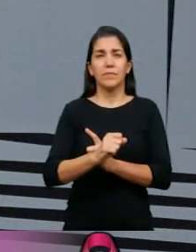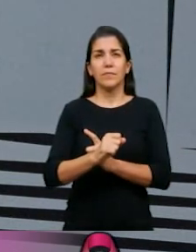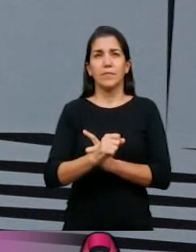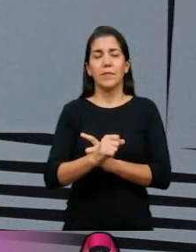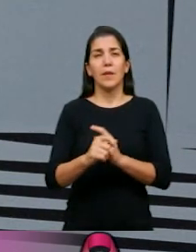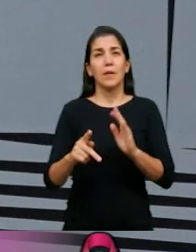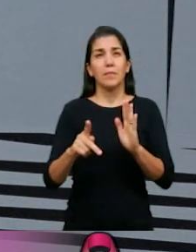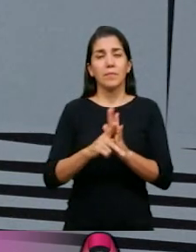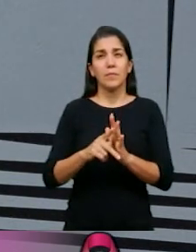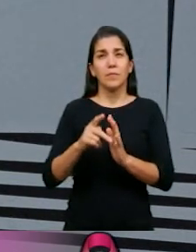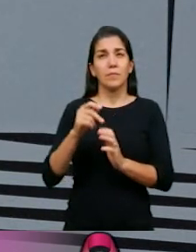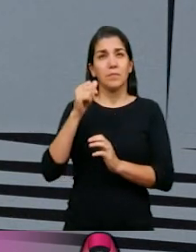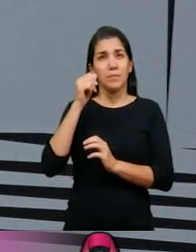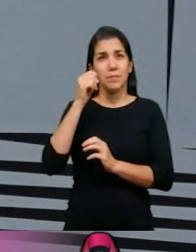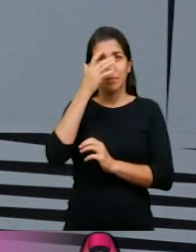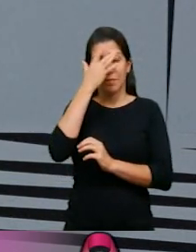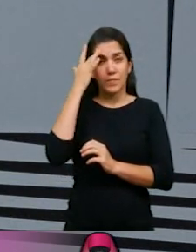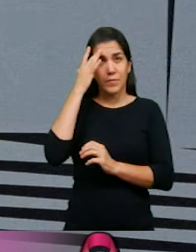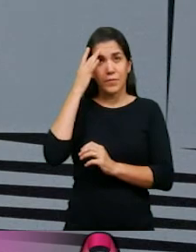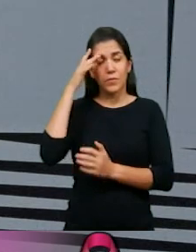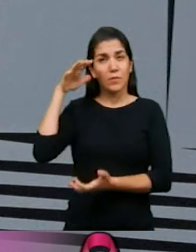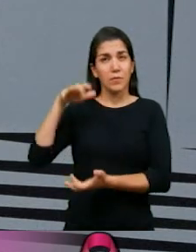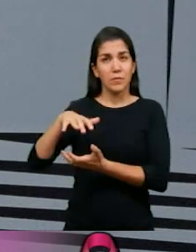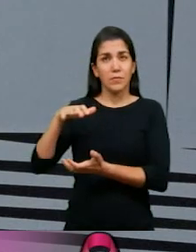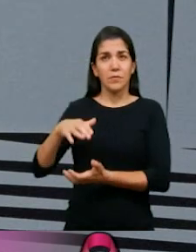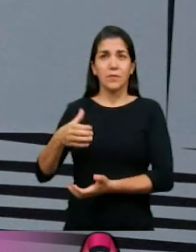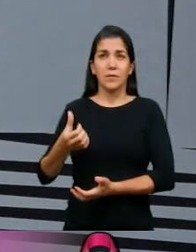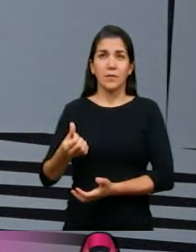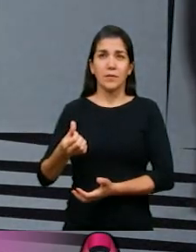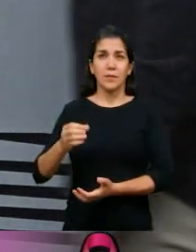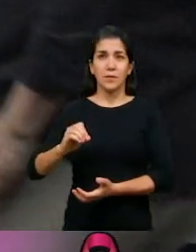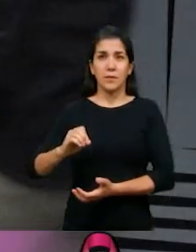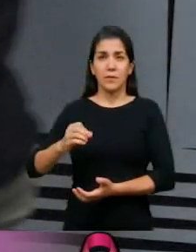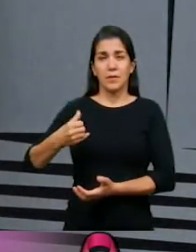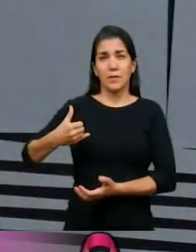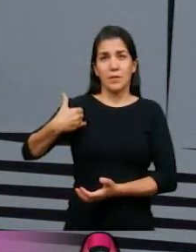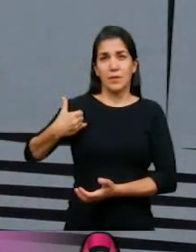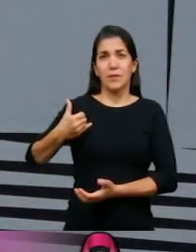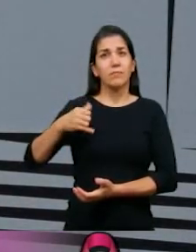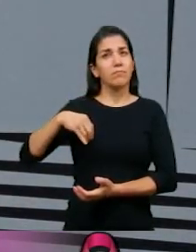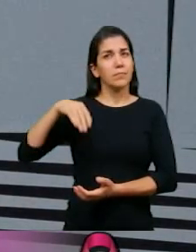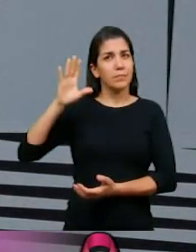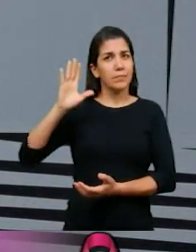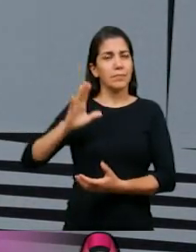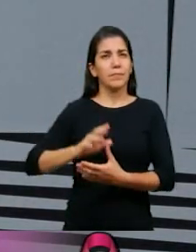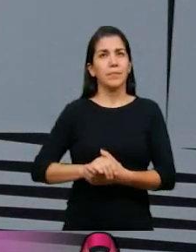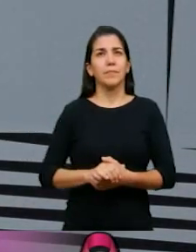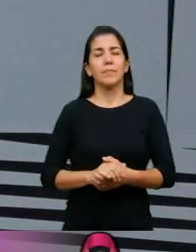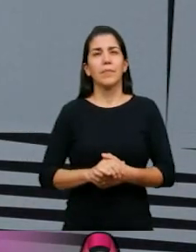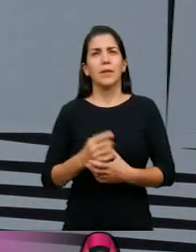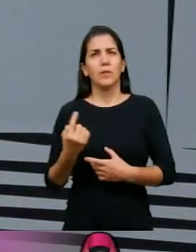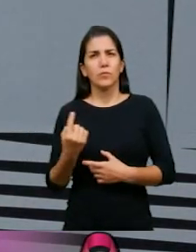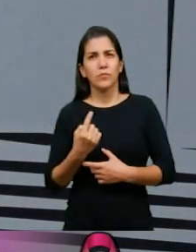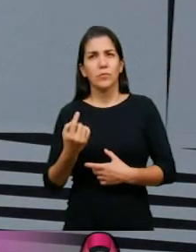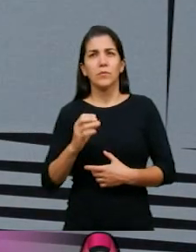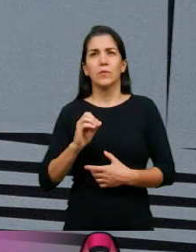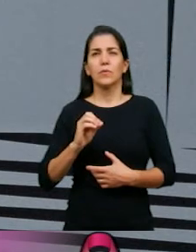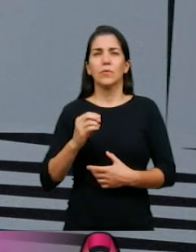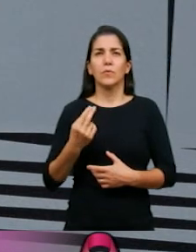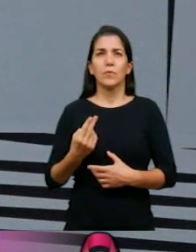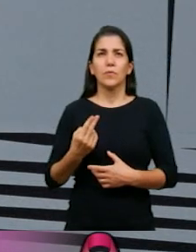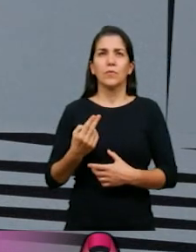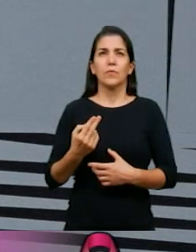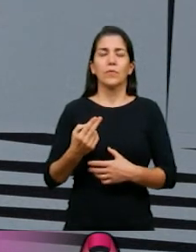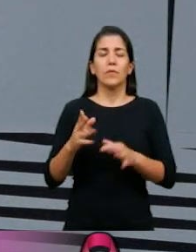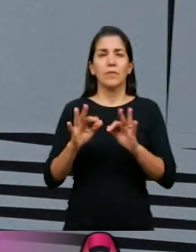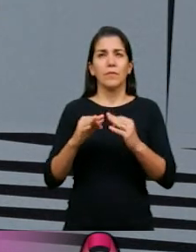pessoas idosas 60 anos ou mais, sozinha ou com vínculos familiares fragilizados, independente